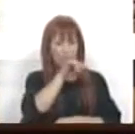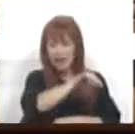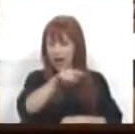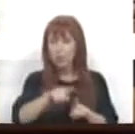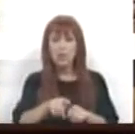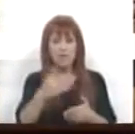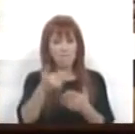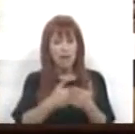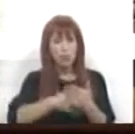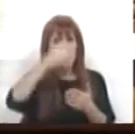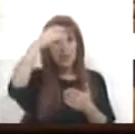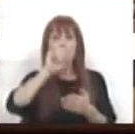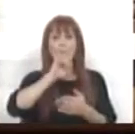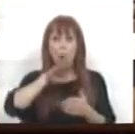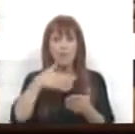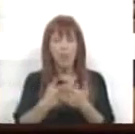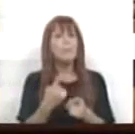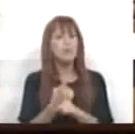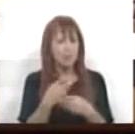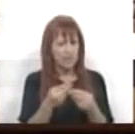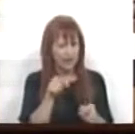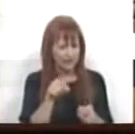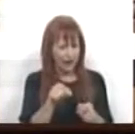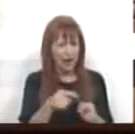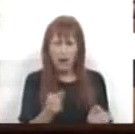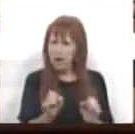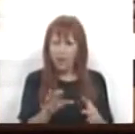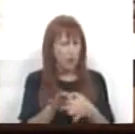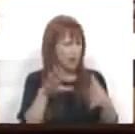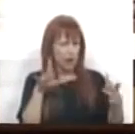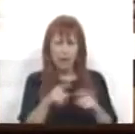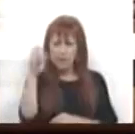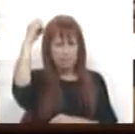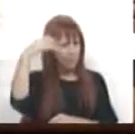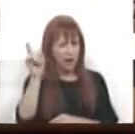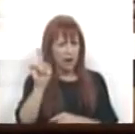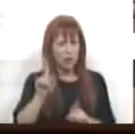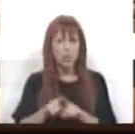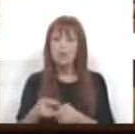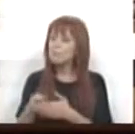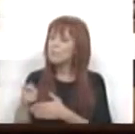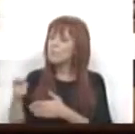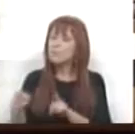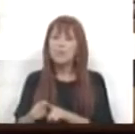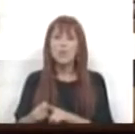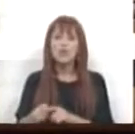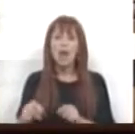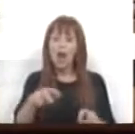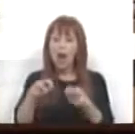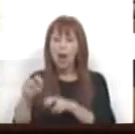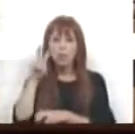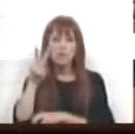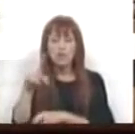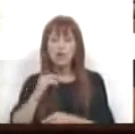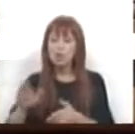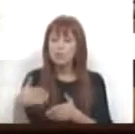famílias na fatura da eletricidade. Porque há uma matéria que lá está que nada tem a ver com a eletricidade, que é a contribuição audiovisual.